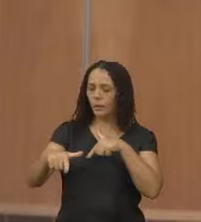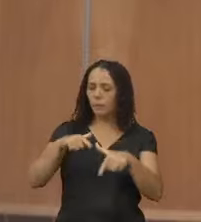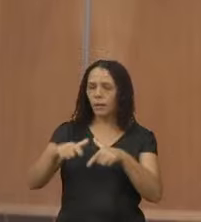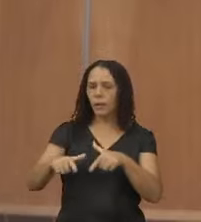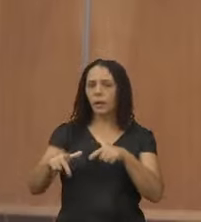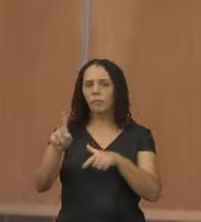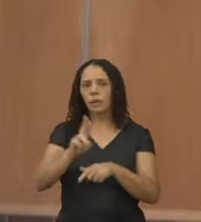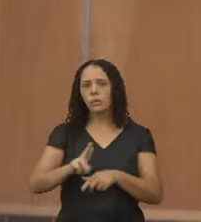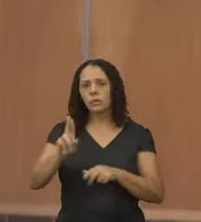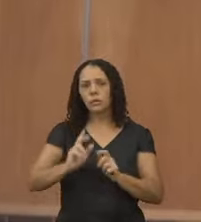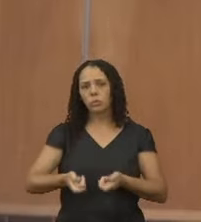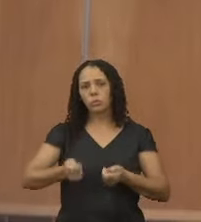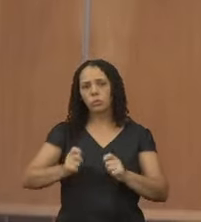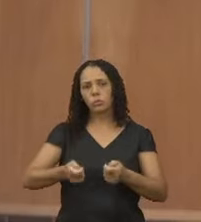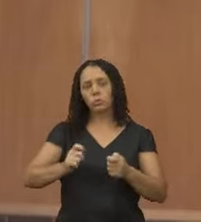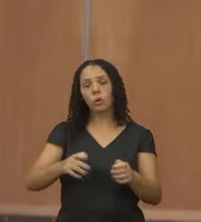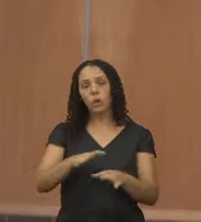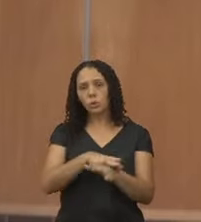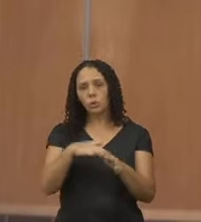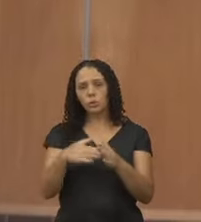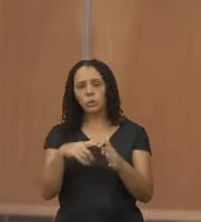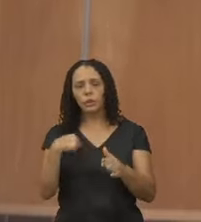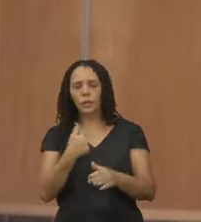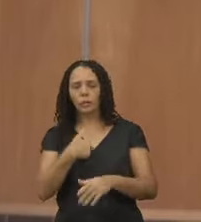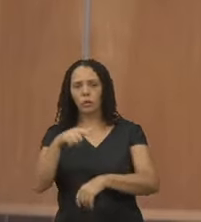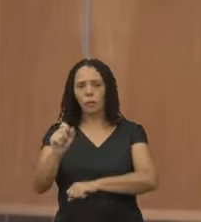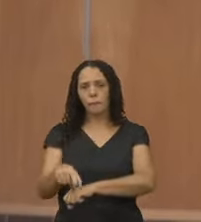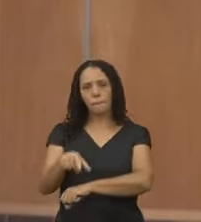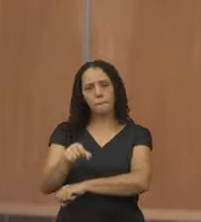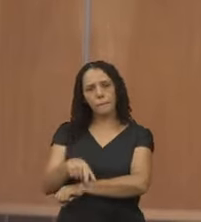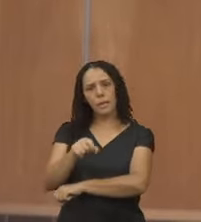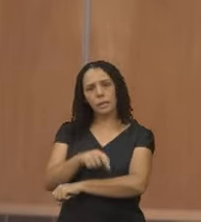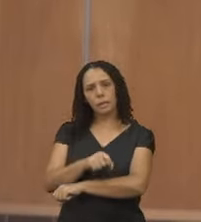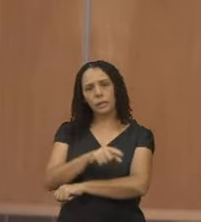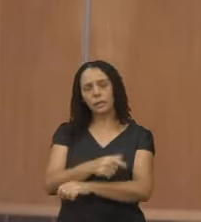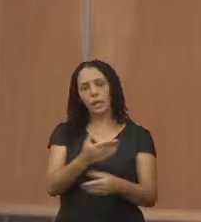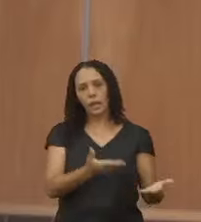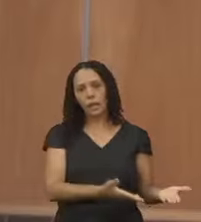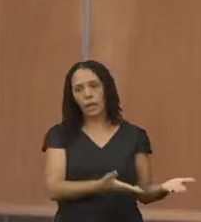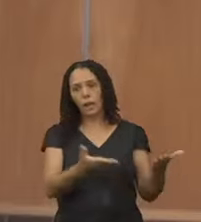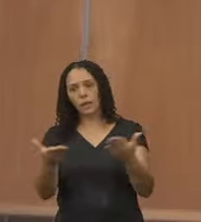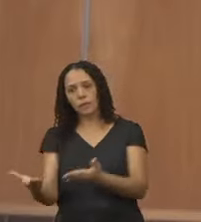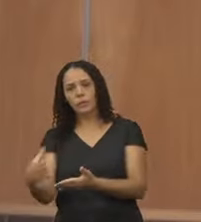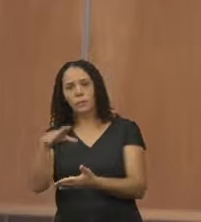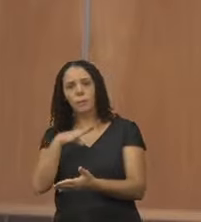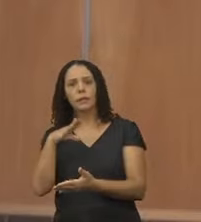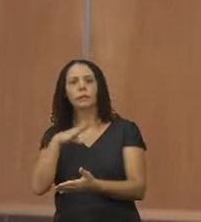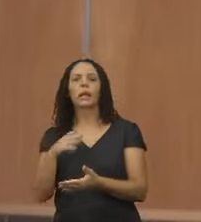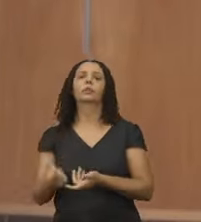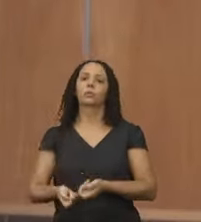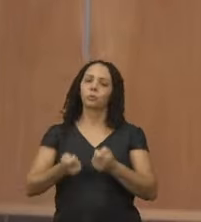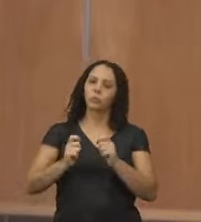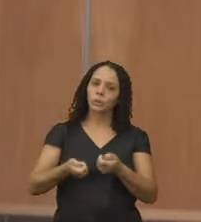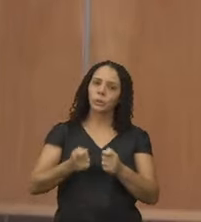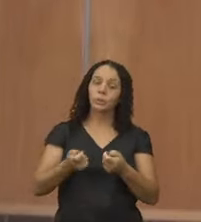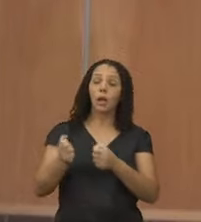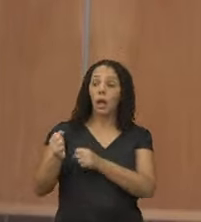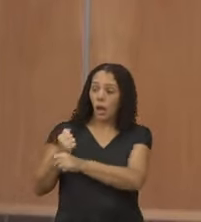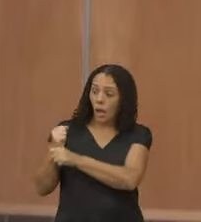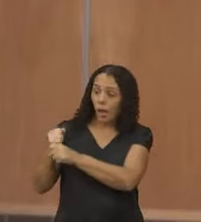os insumos que a gente plantava na roça era trazido para a cidade através dos animais. Só que os anos se